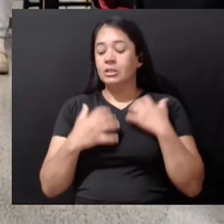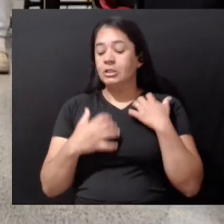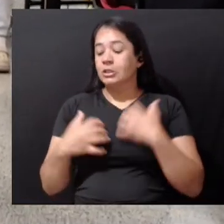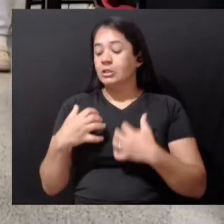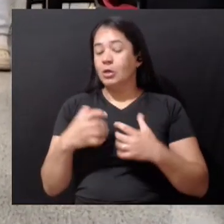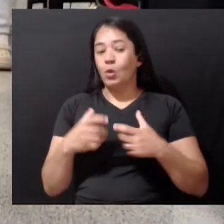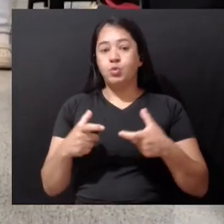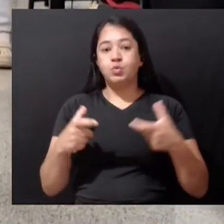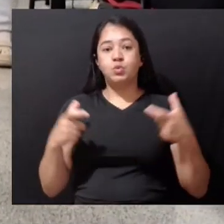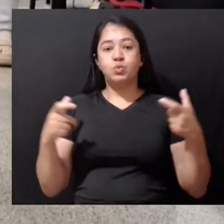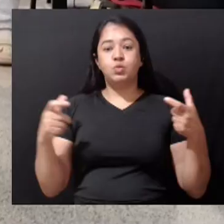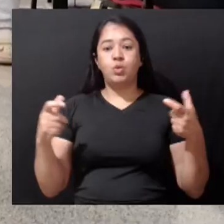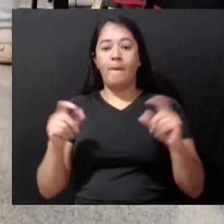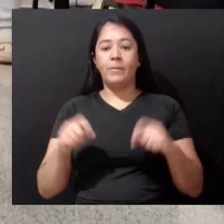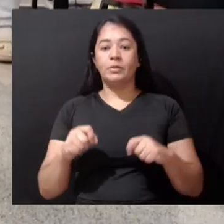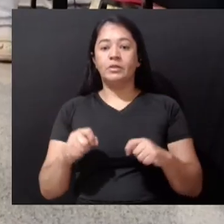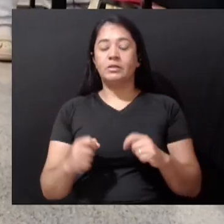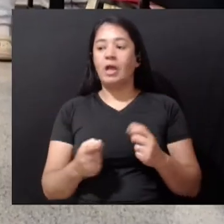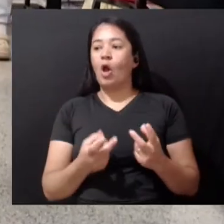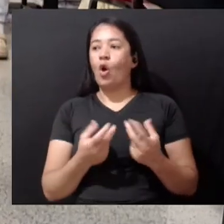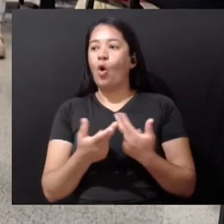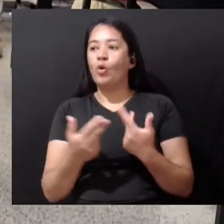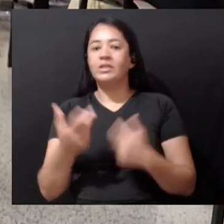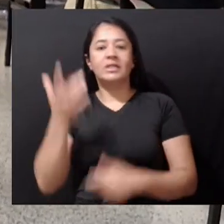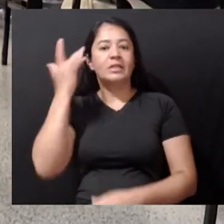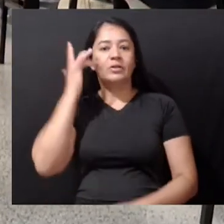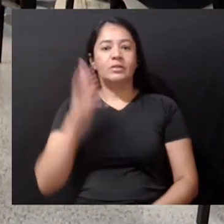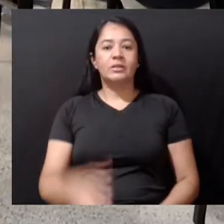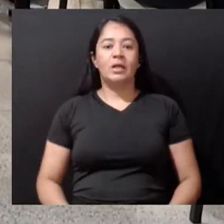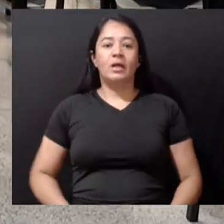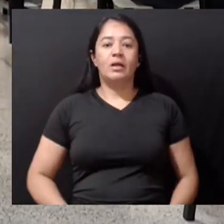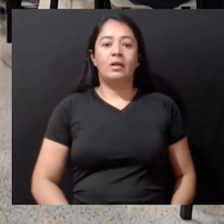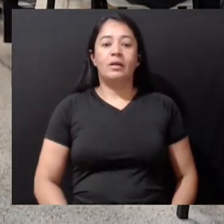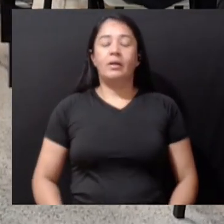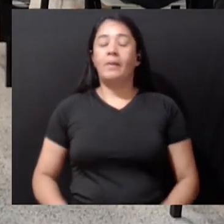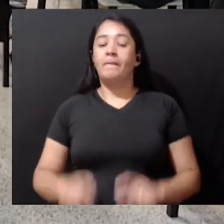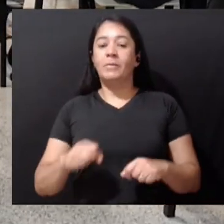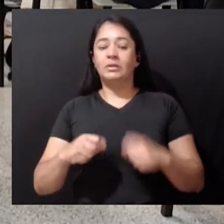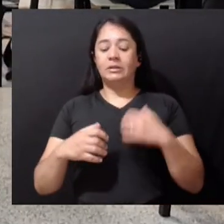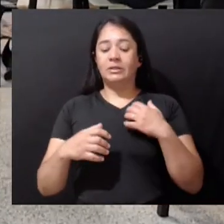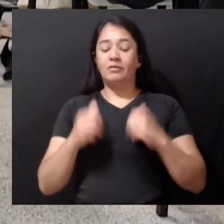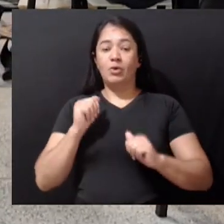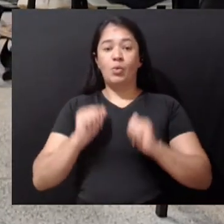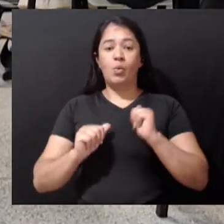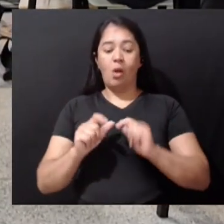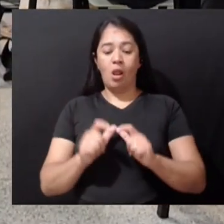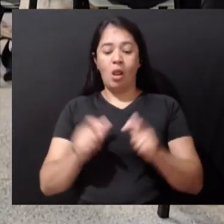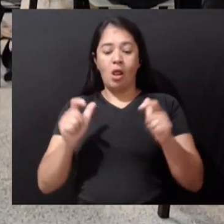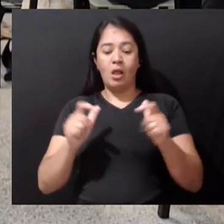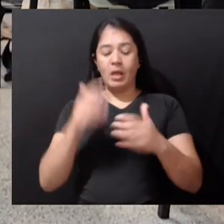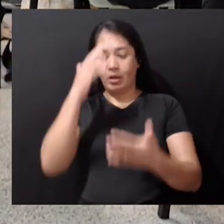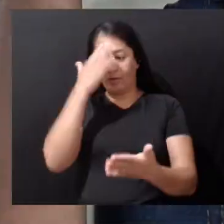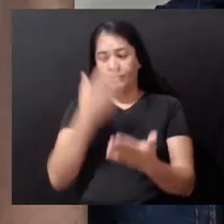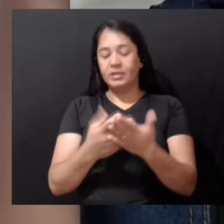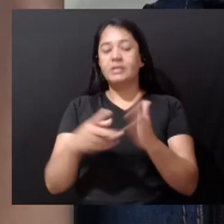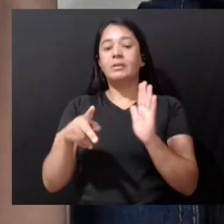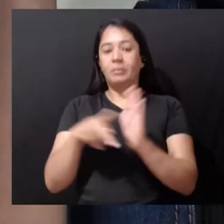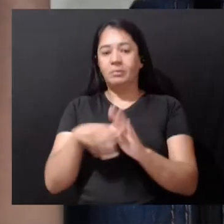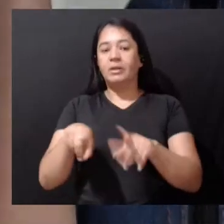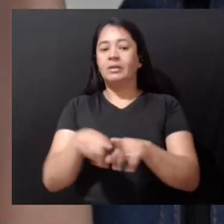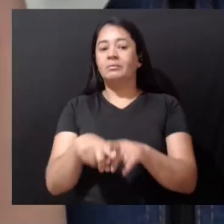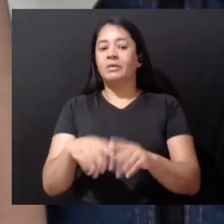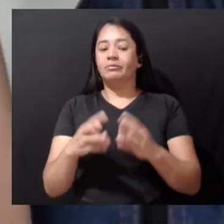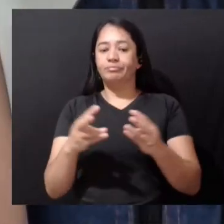deparar com alguma questão que ele não sabe, isso pode mexer com a ansiedade e com a confiança dele para o dia da prova. E aí a gente